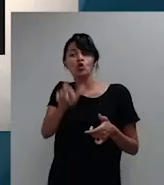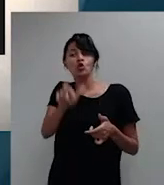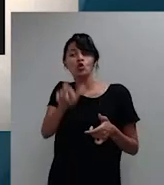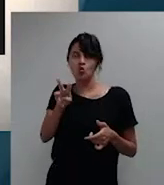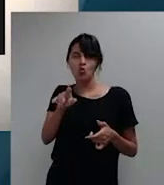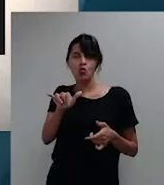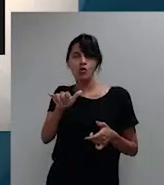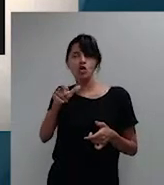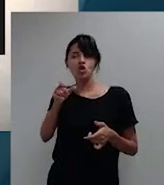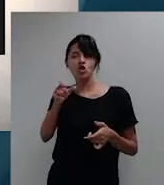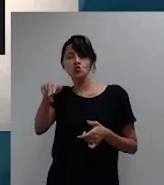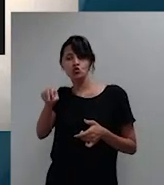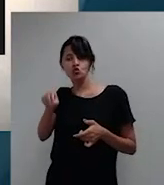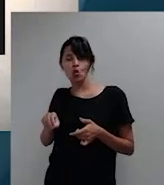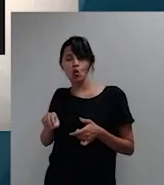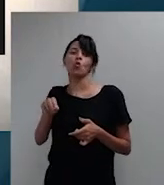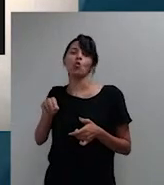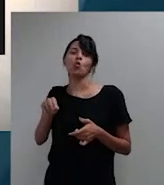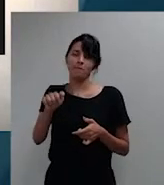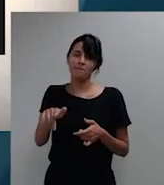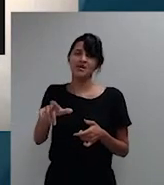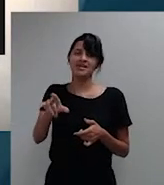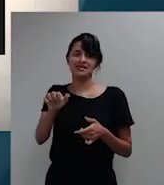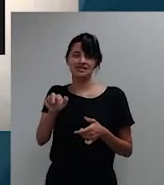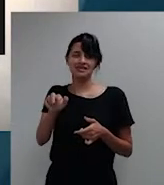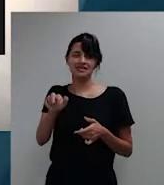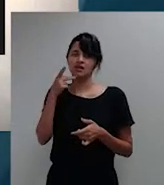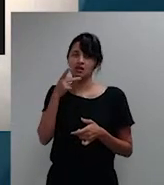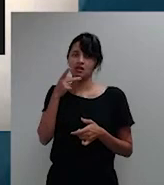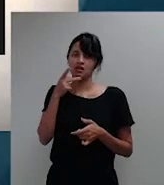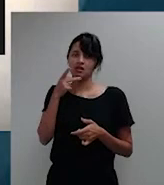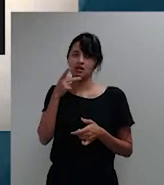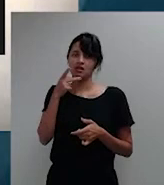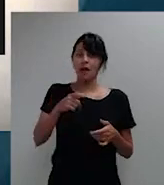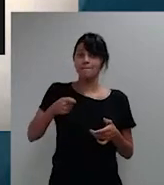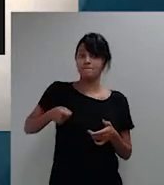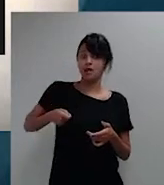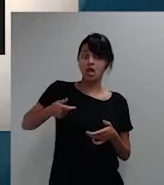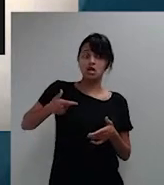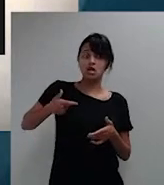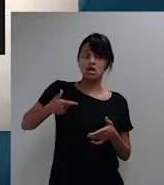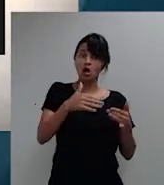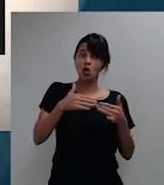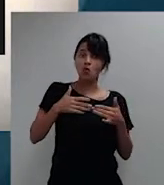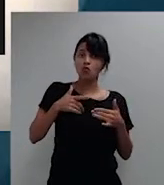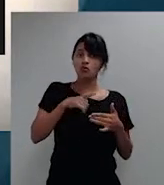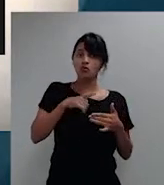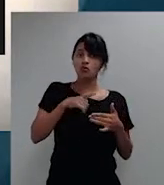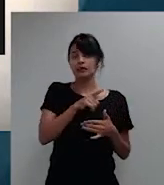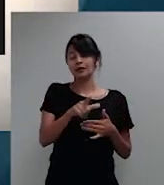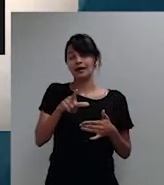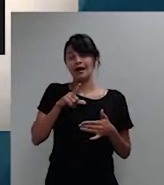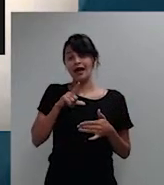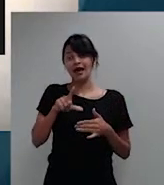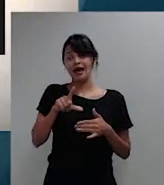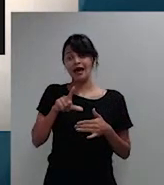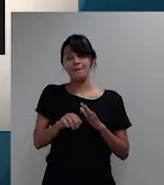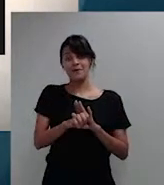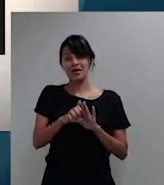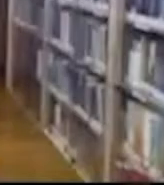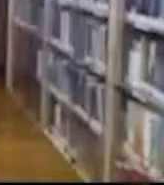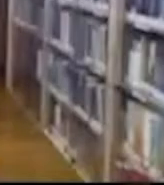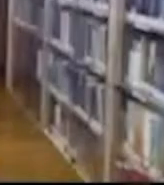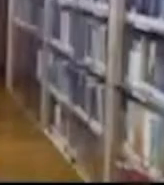pois se proferida em momento posterior, deve garantir a parte a quem foi imposto esse ônus a oportunidade de apresentar